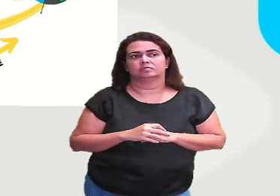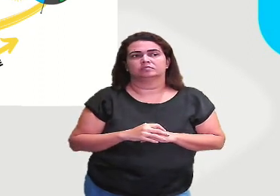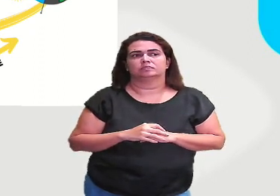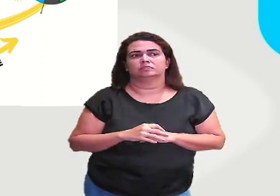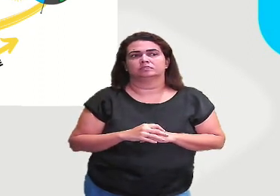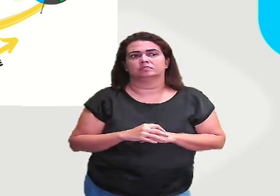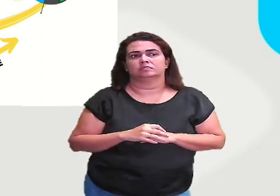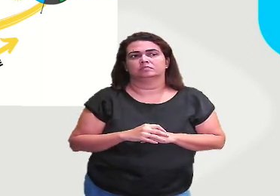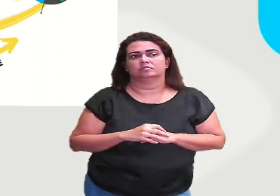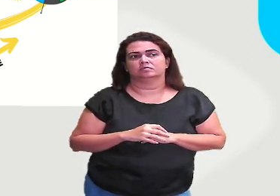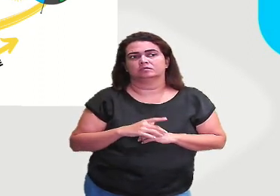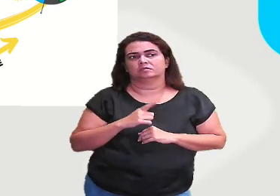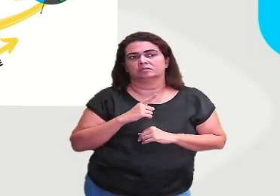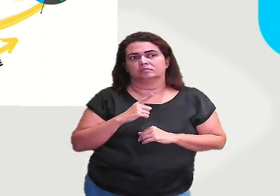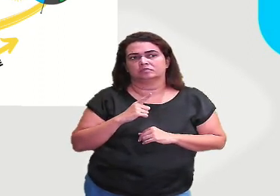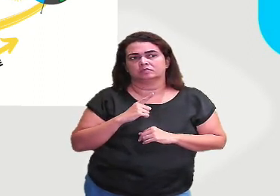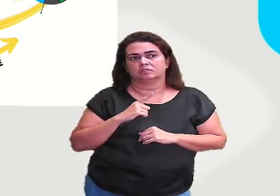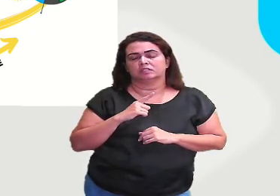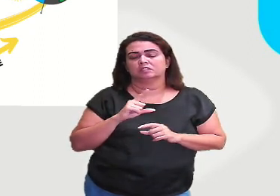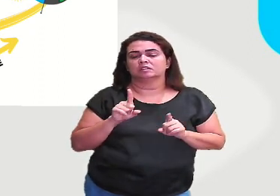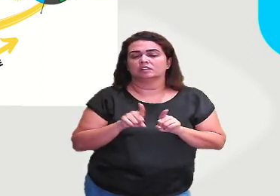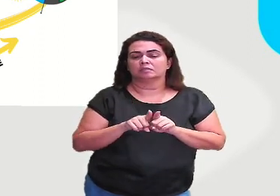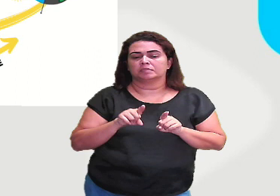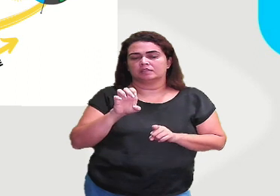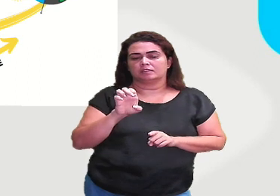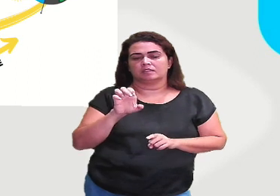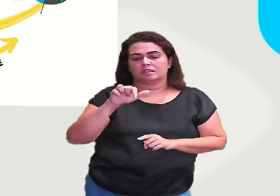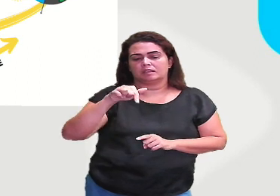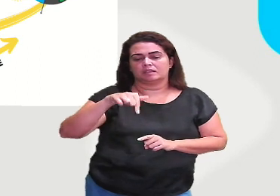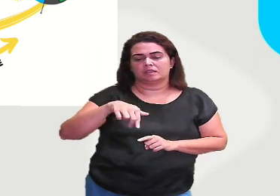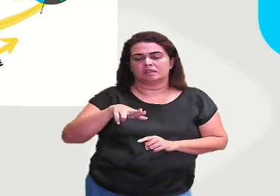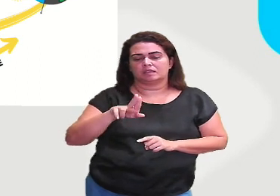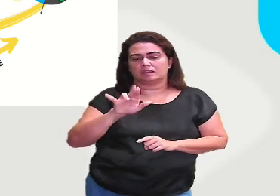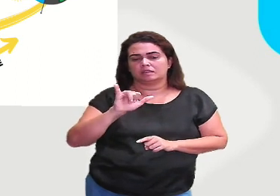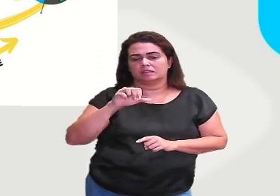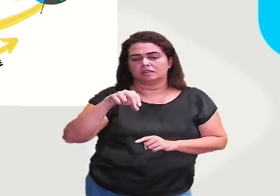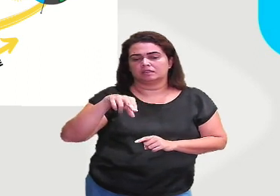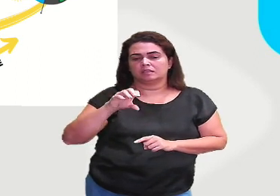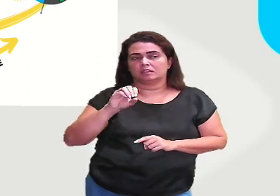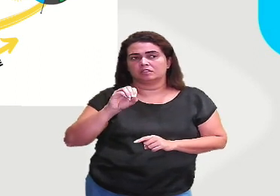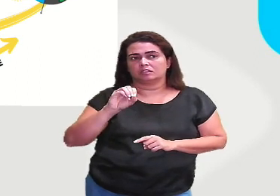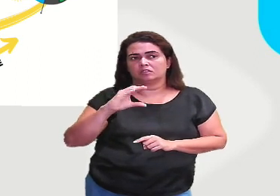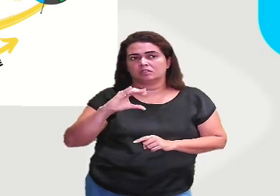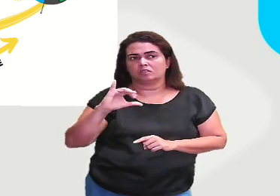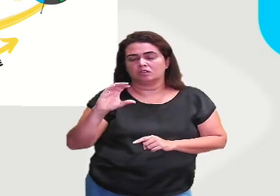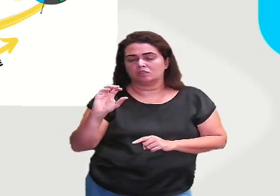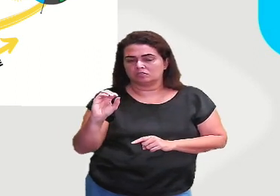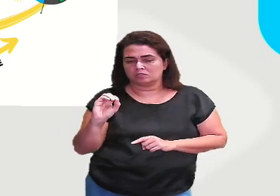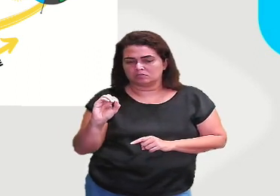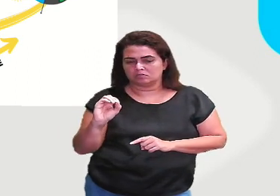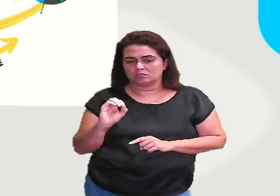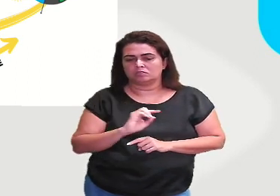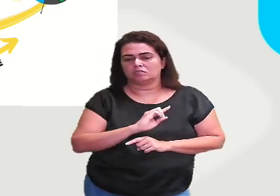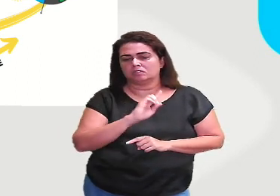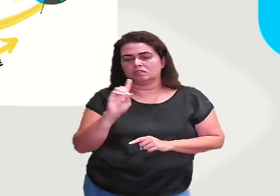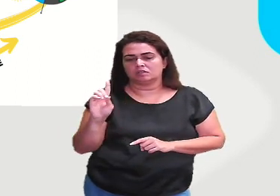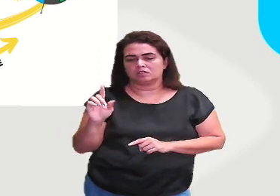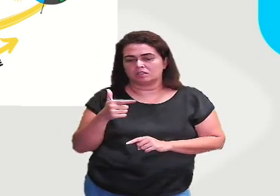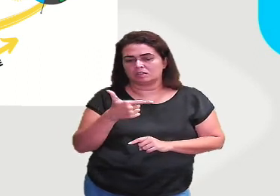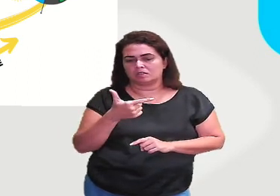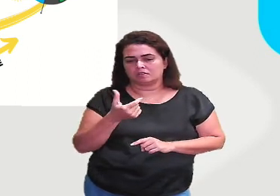temos dois momentos, né? O equinócio de 20 de março e o equinócio de 23 de setembro,